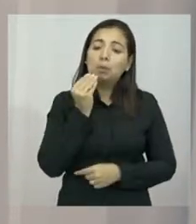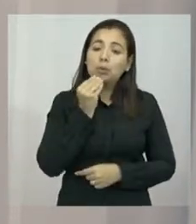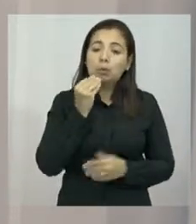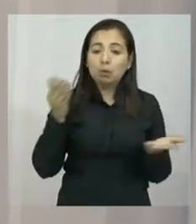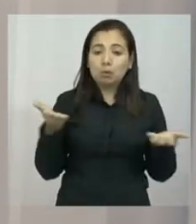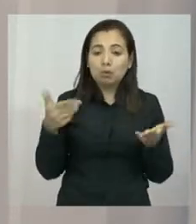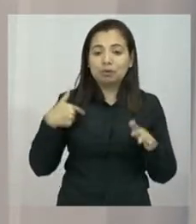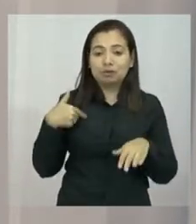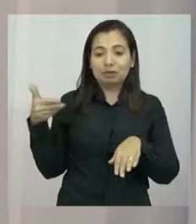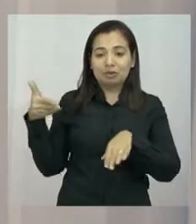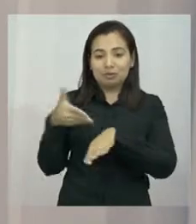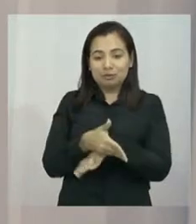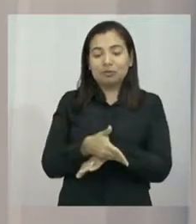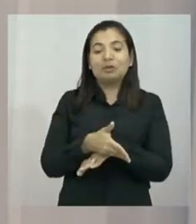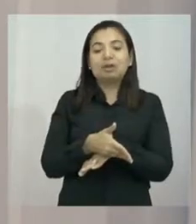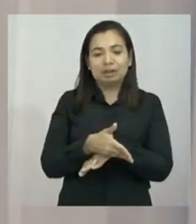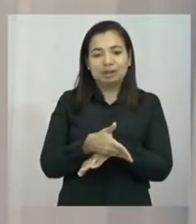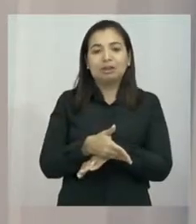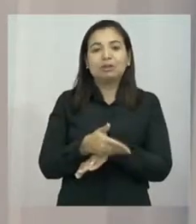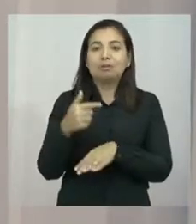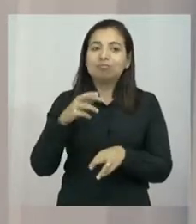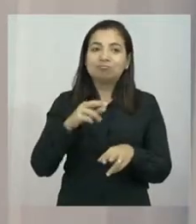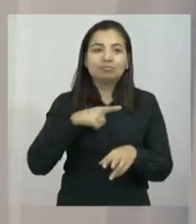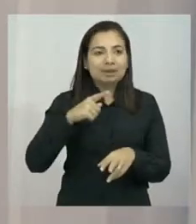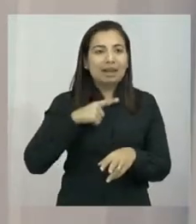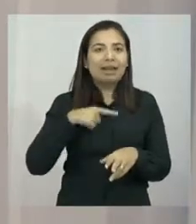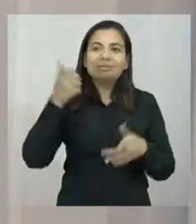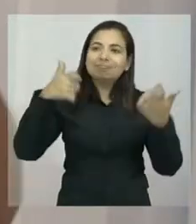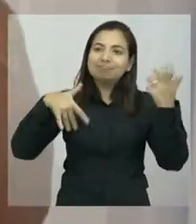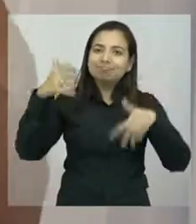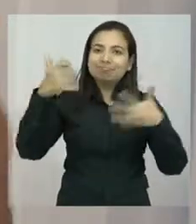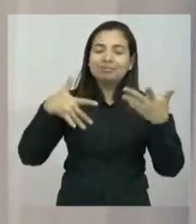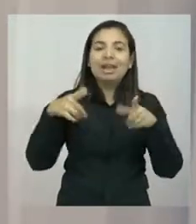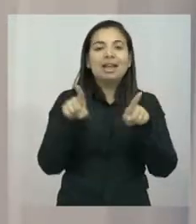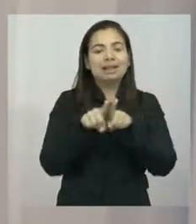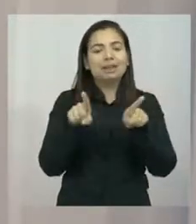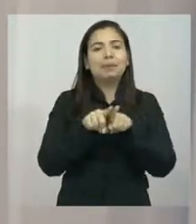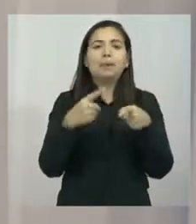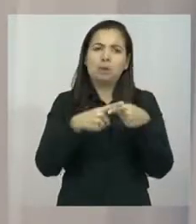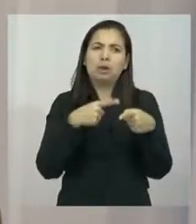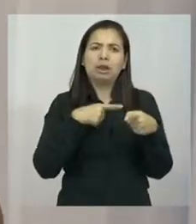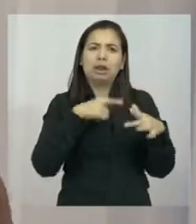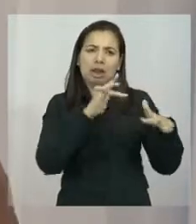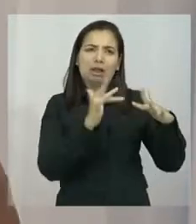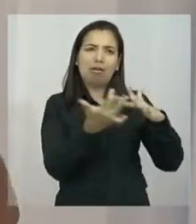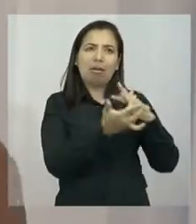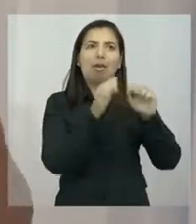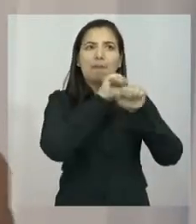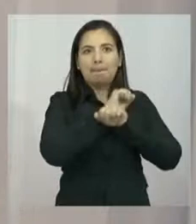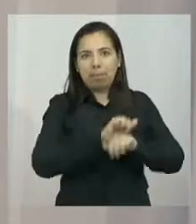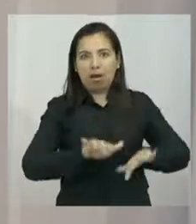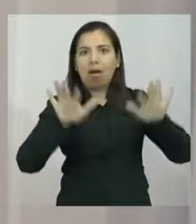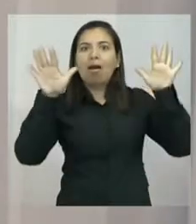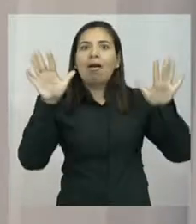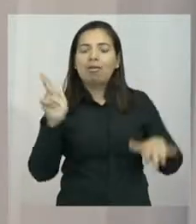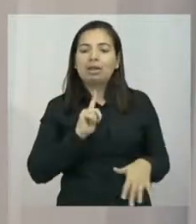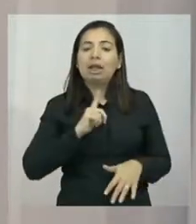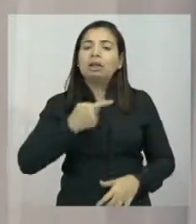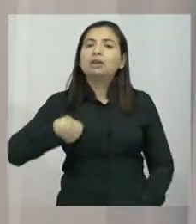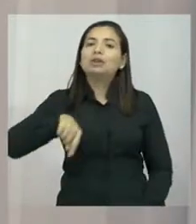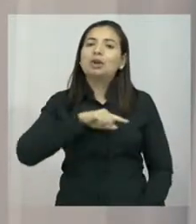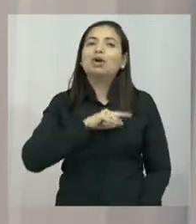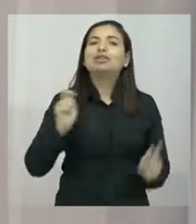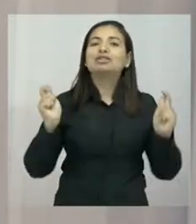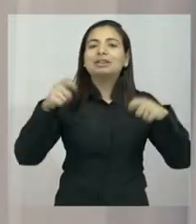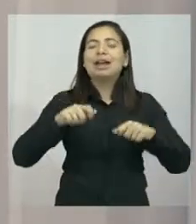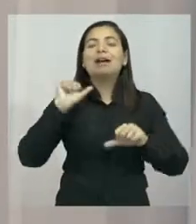de estar hoje, além das redes sociais, ela está transformando. Nós podemos dizer que nós podemos transformar.